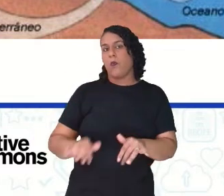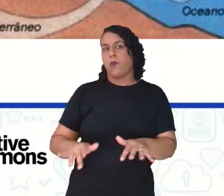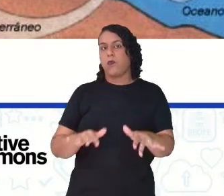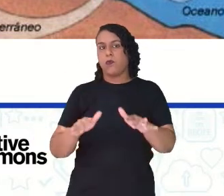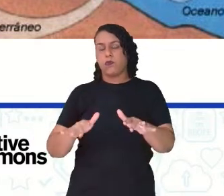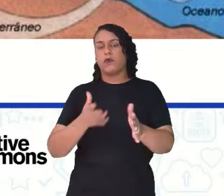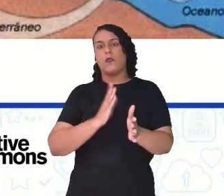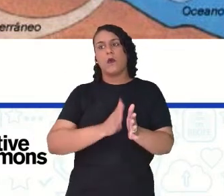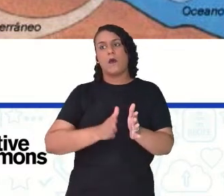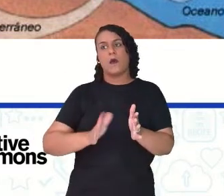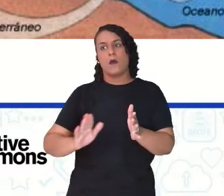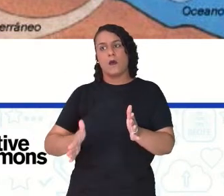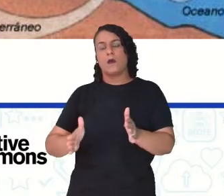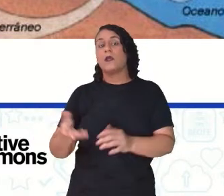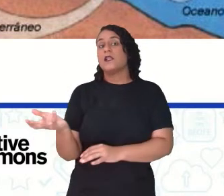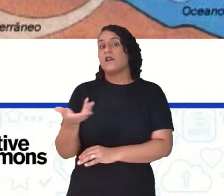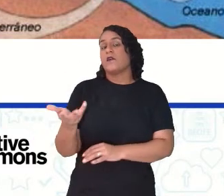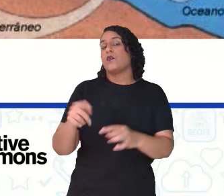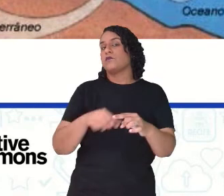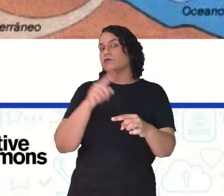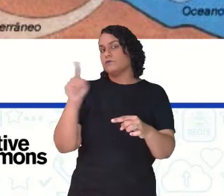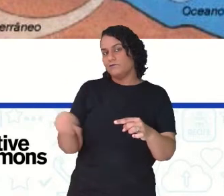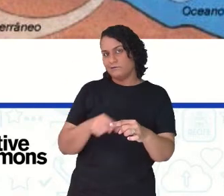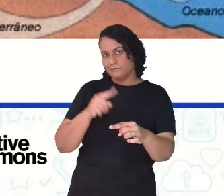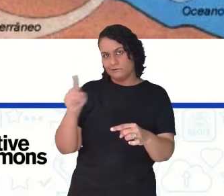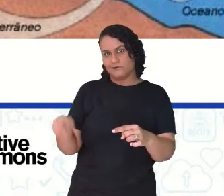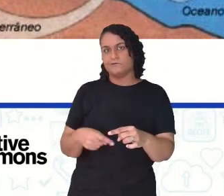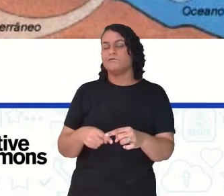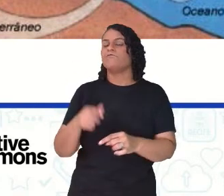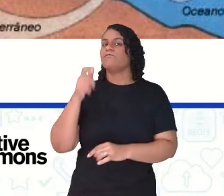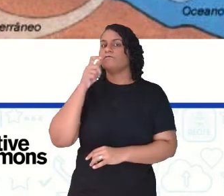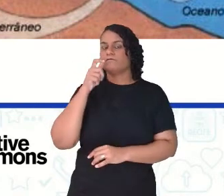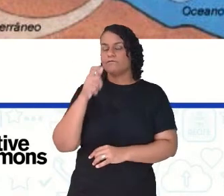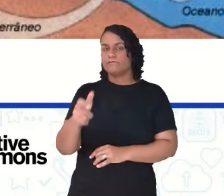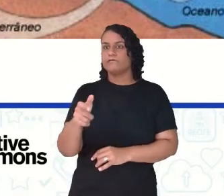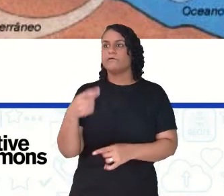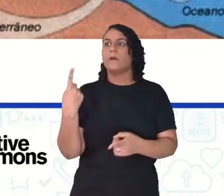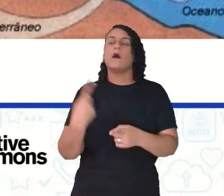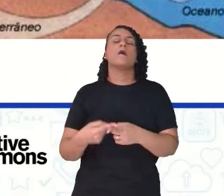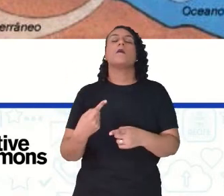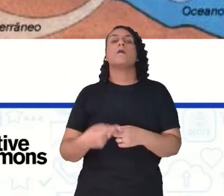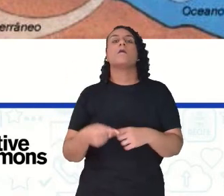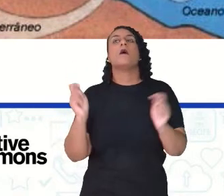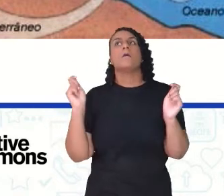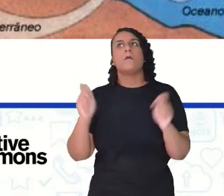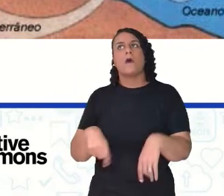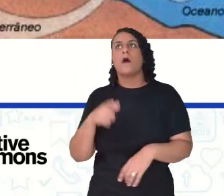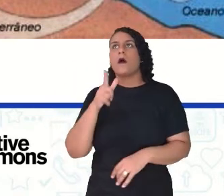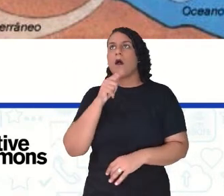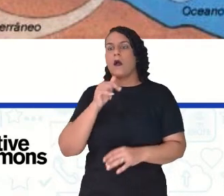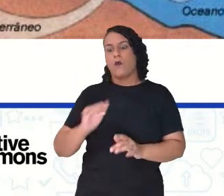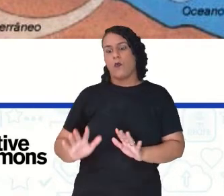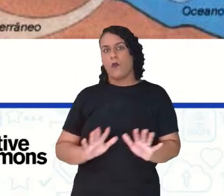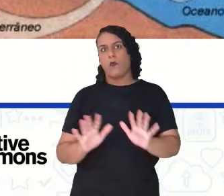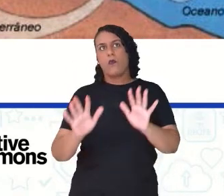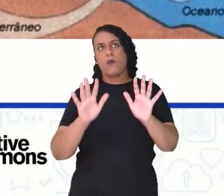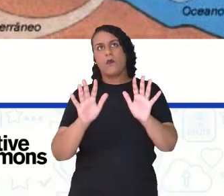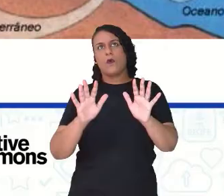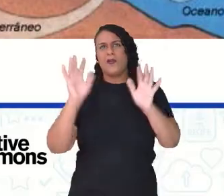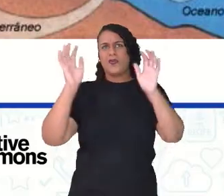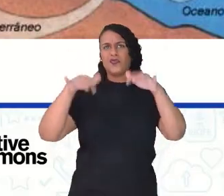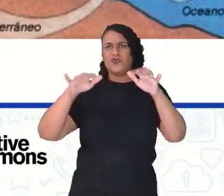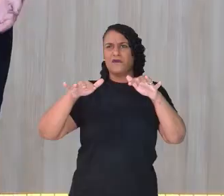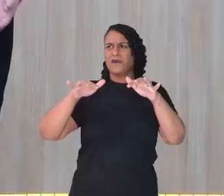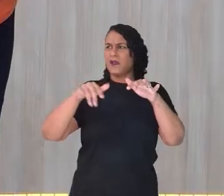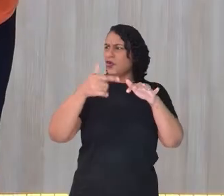no processo e na velocidade do ciclo. Isso aí é bem interessante porque a gente pode evaporar água aqui e chover mais